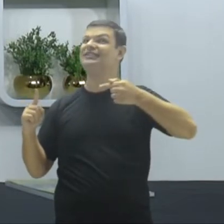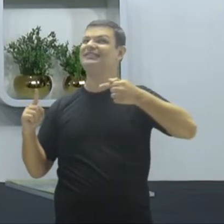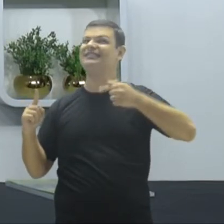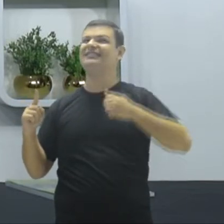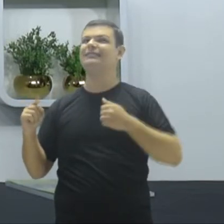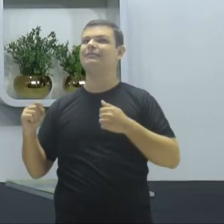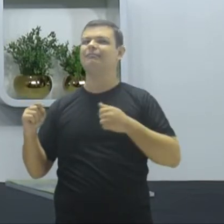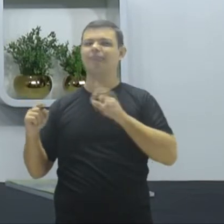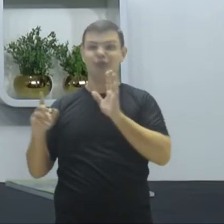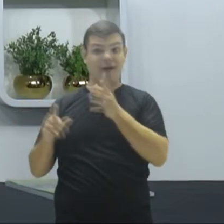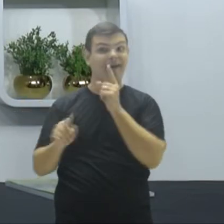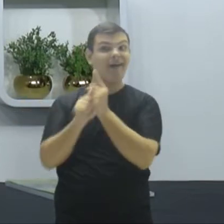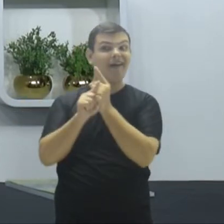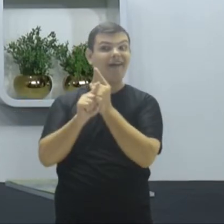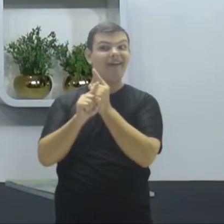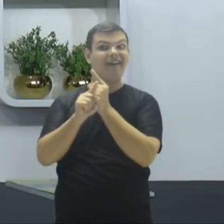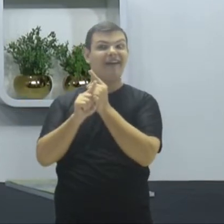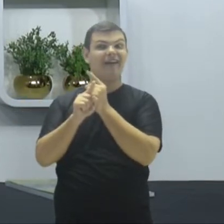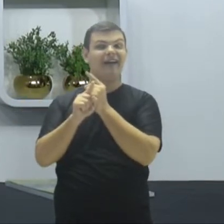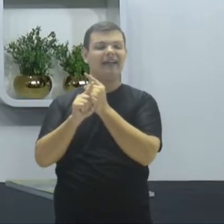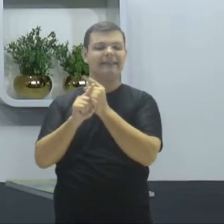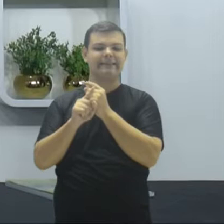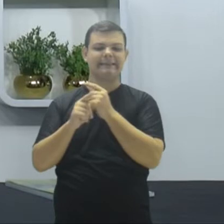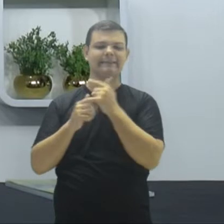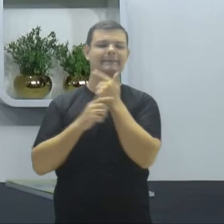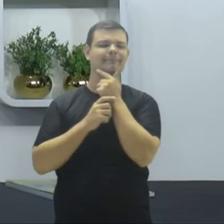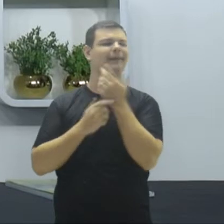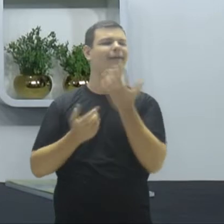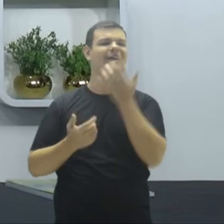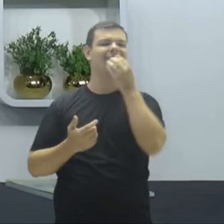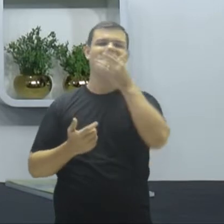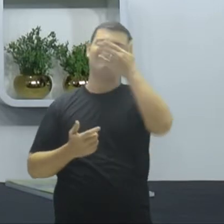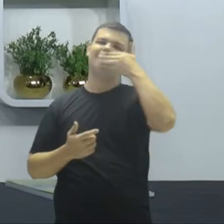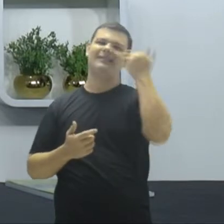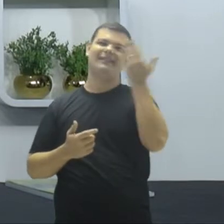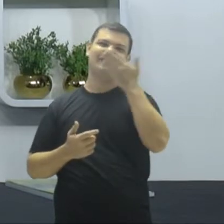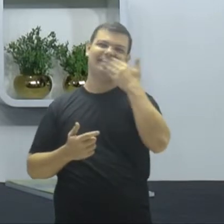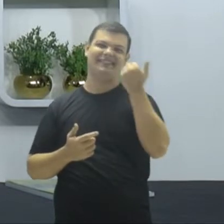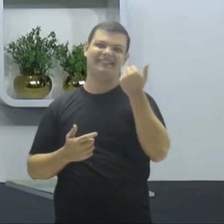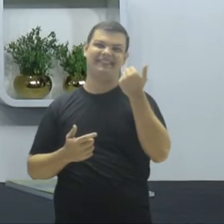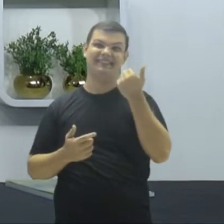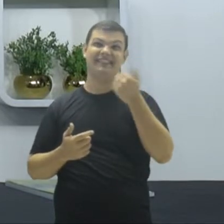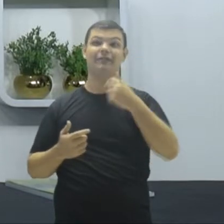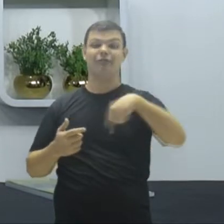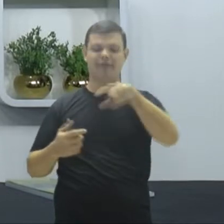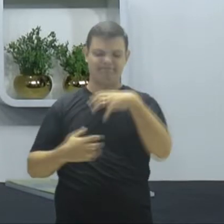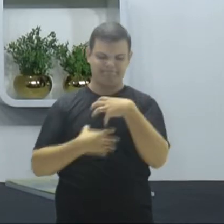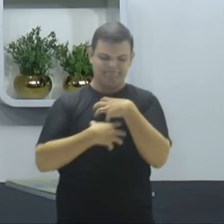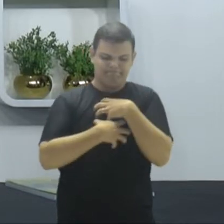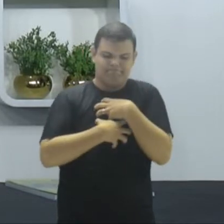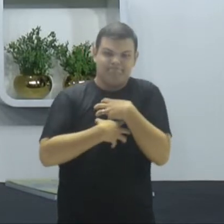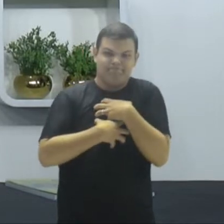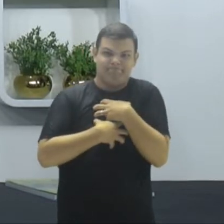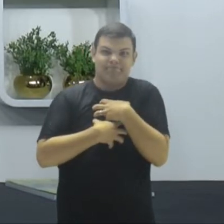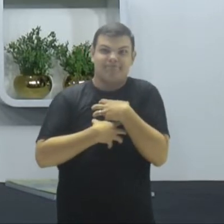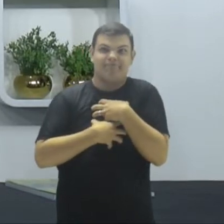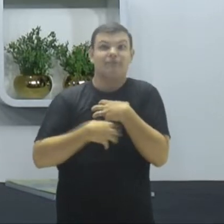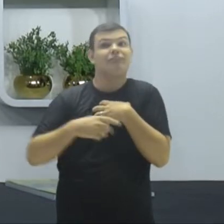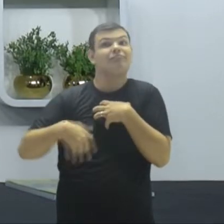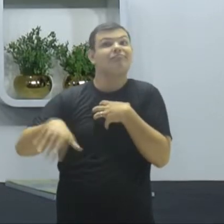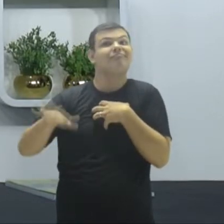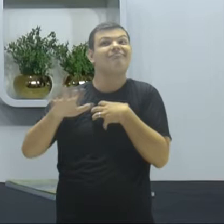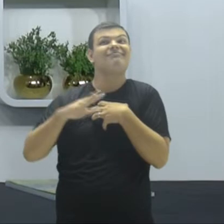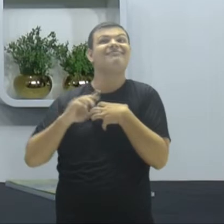Já deu para descobrir? Agora vai ficar super fácil. Este sentimento que nós estamos sentindo